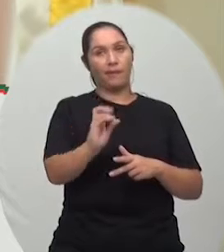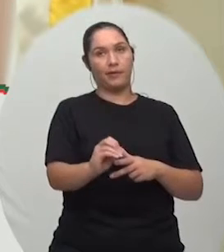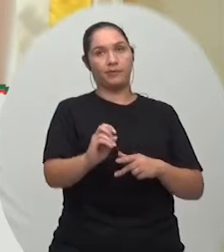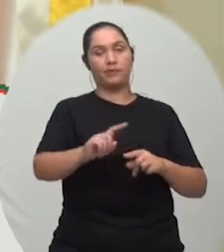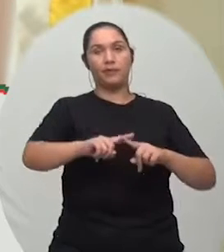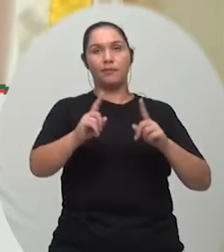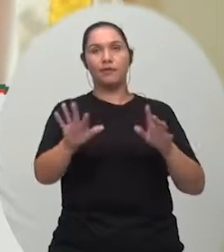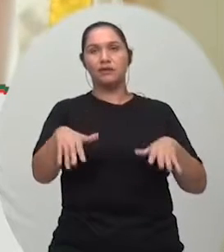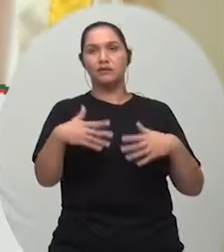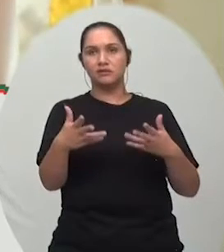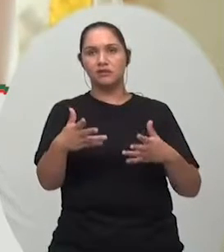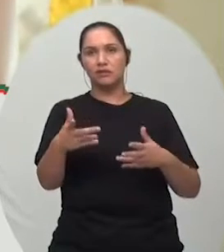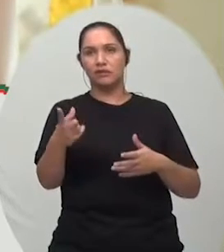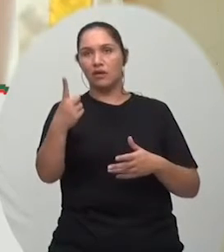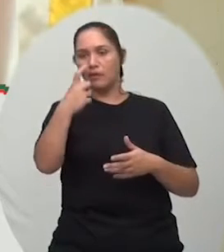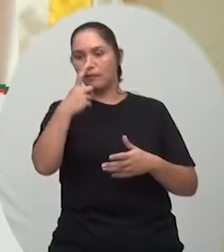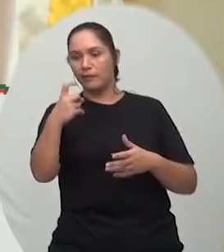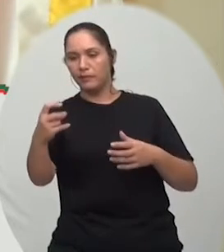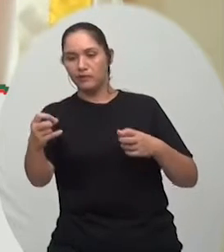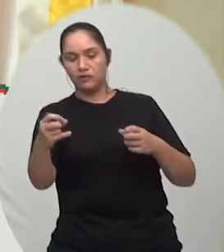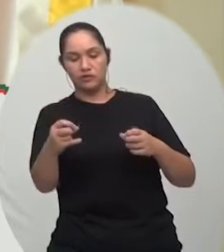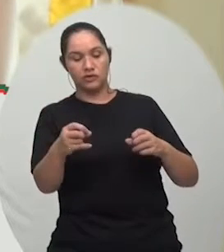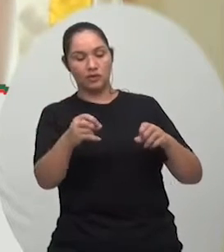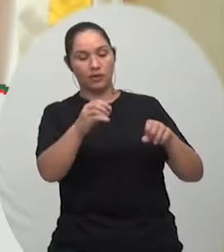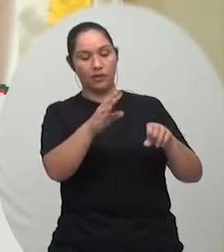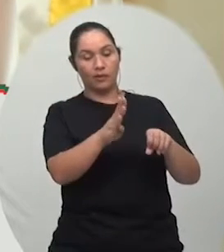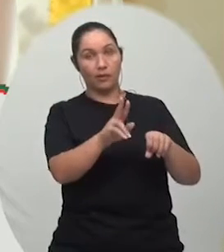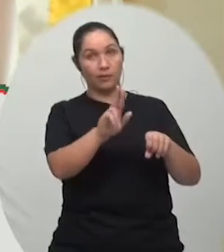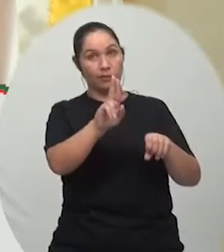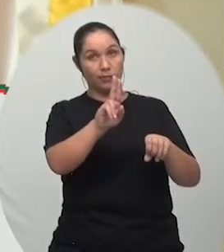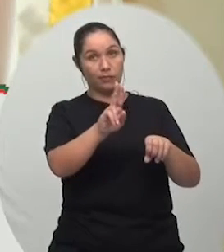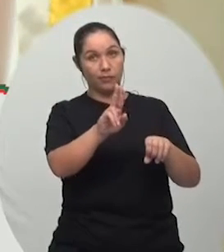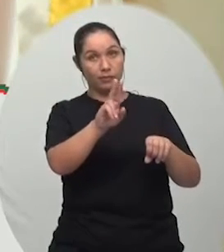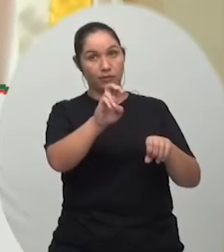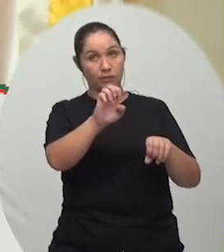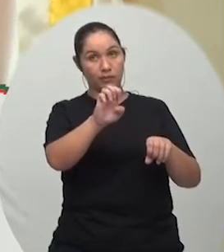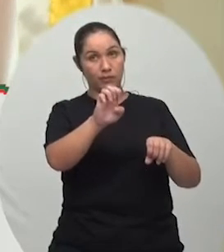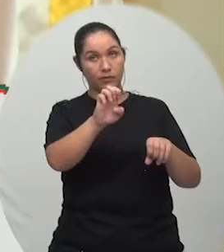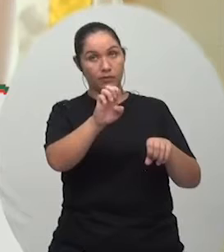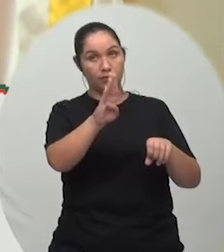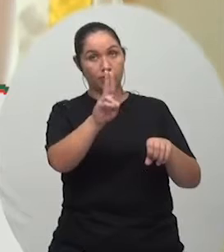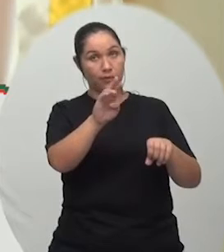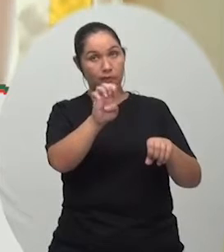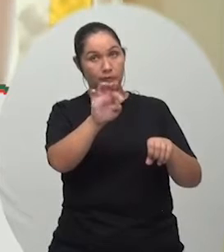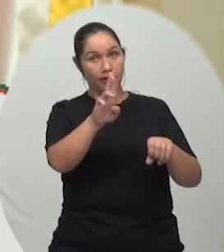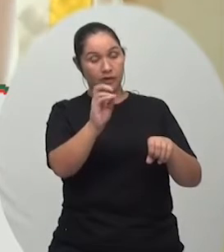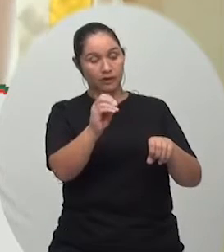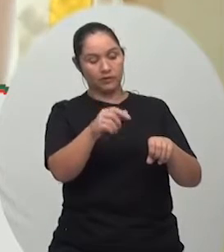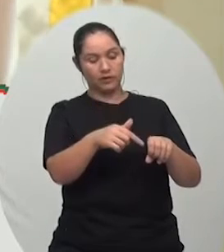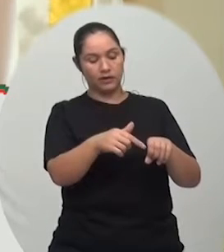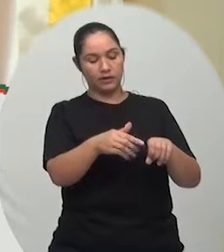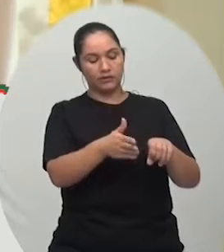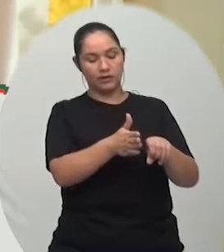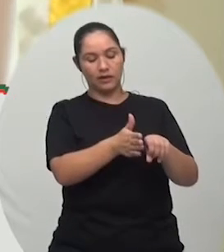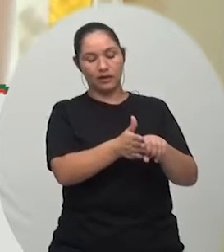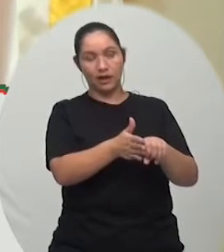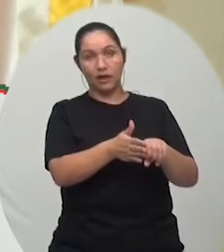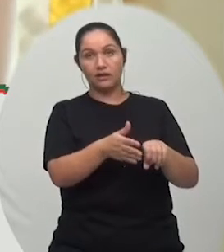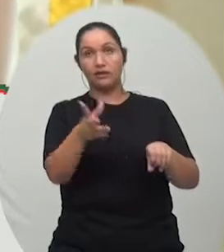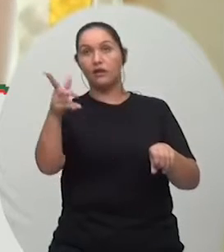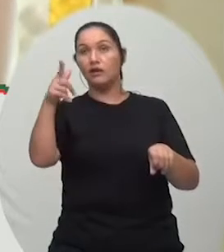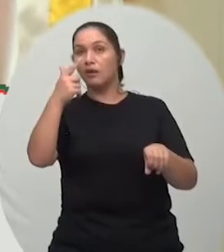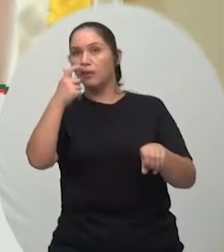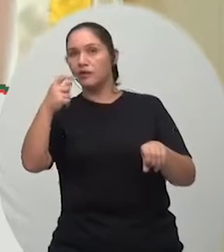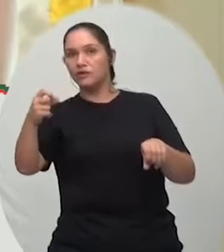no bueiro, no dreno, e aí se torna uma situação inviável de evitar os alagamentos. Nós